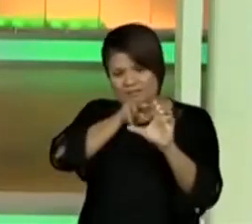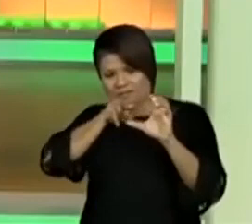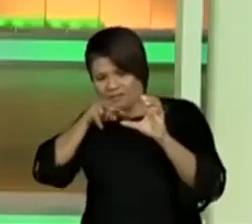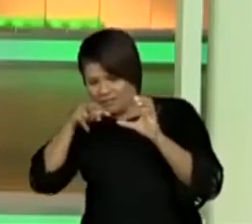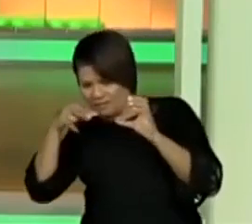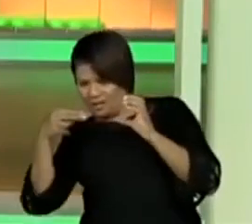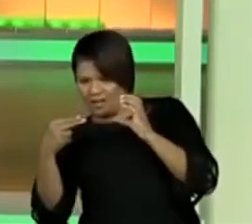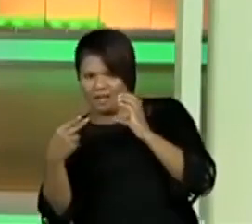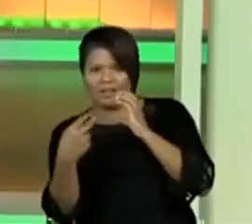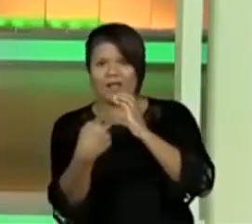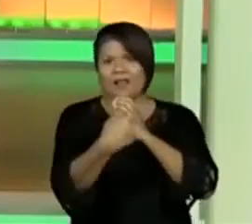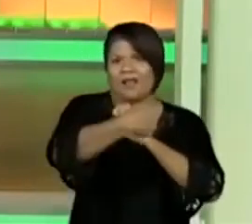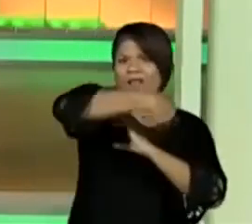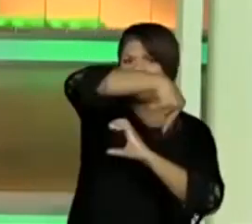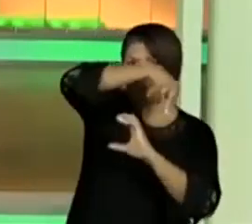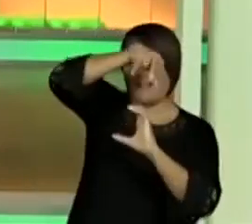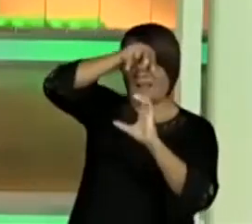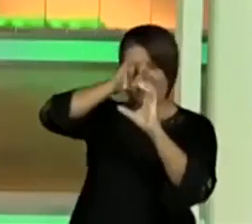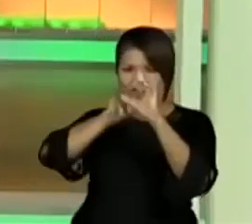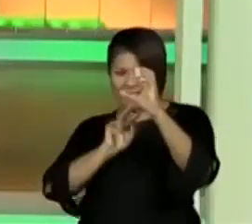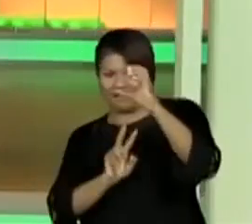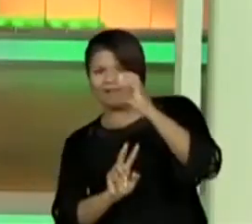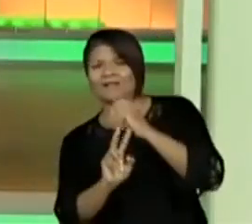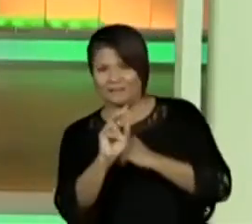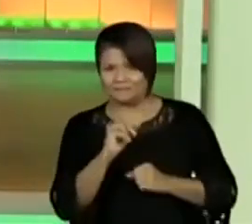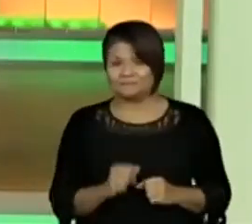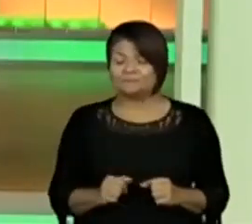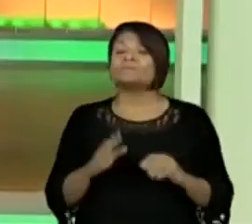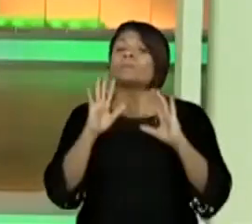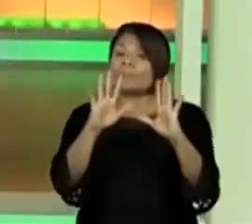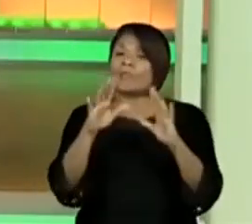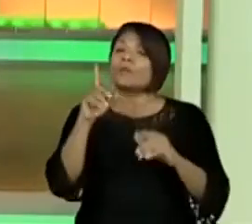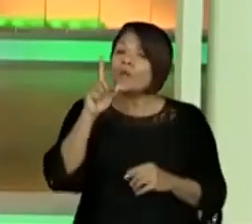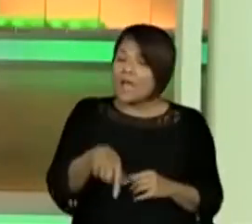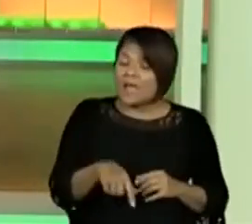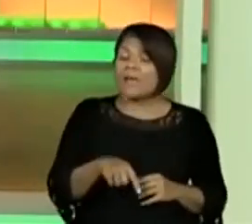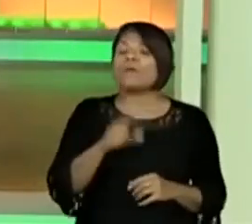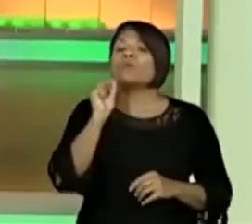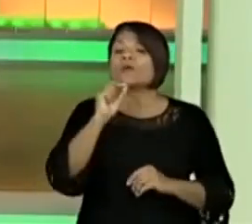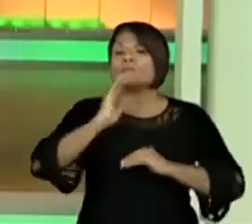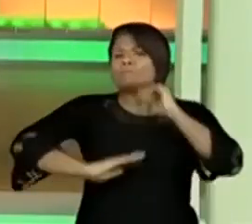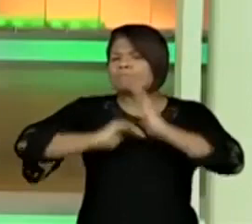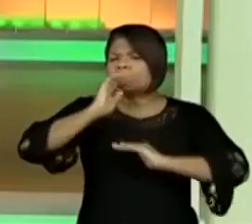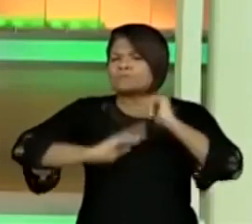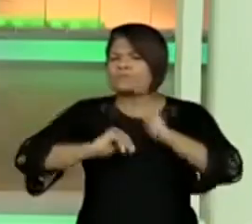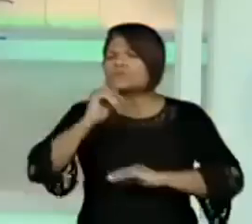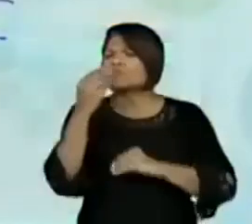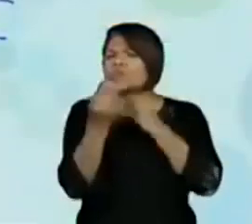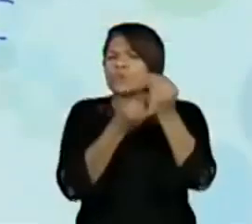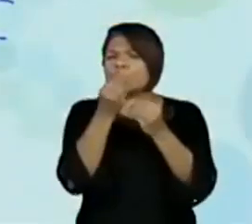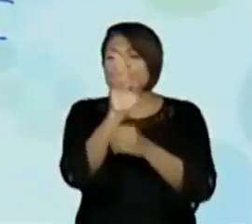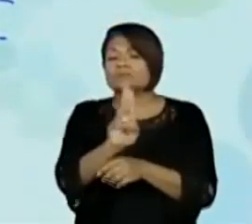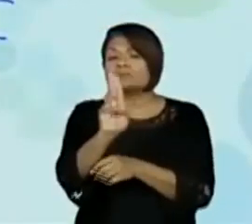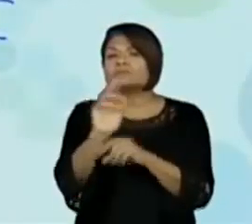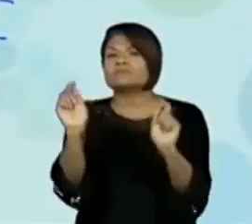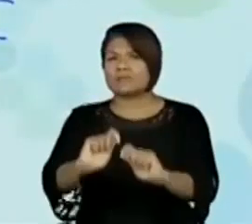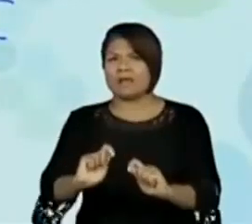pode explorar mais espaço, né? É uma ferramenta. Eu vou depois mostrar o que é esse Street